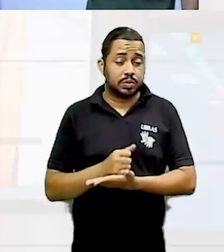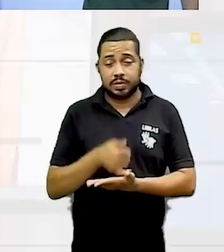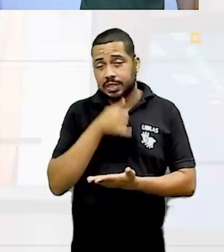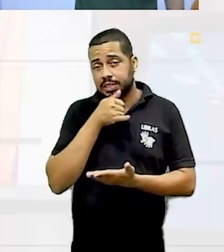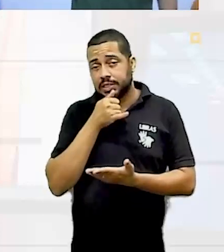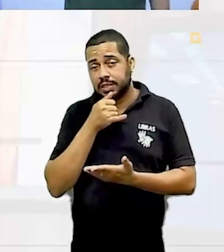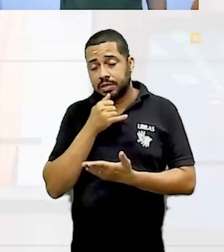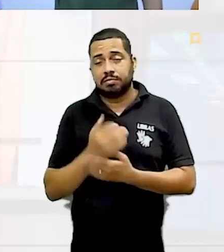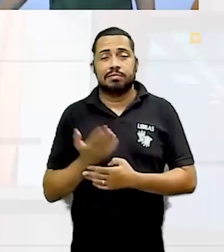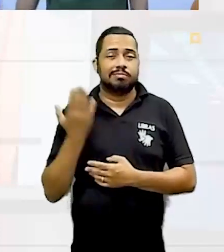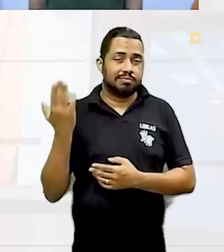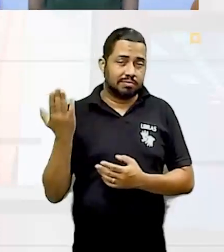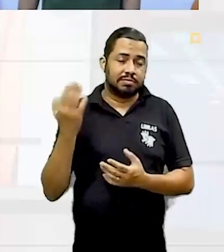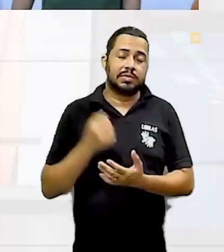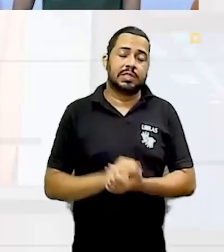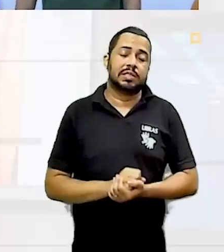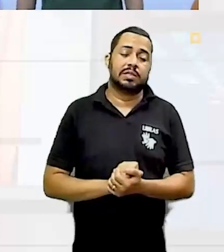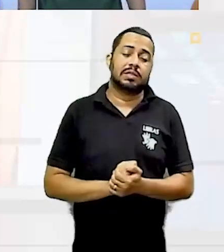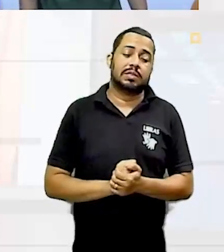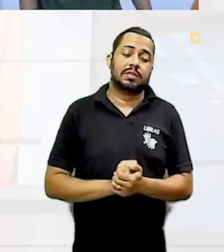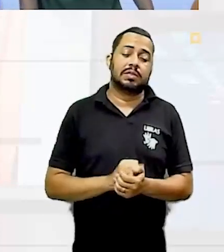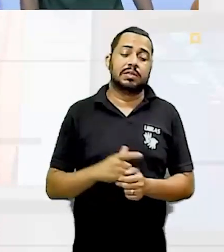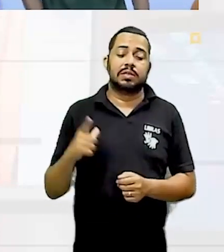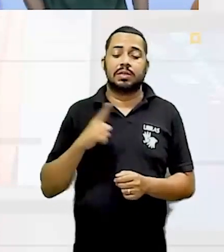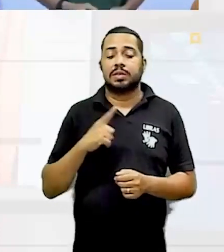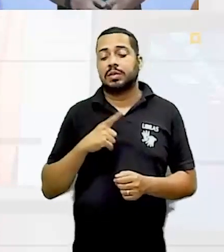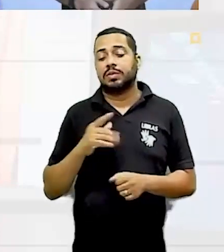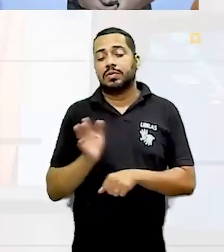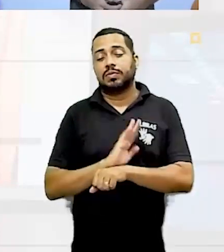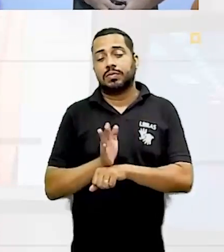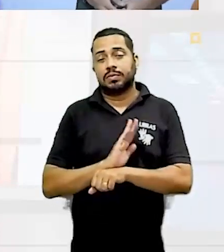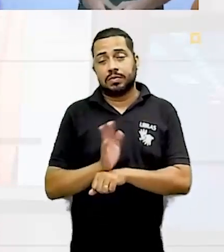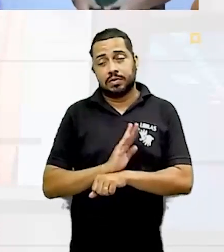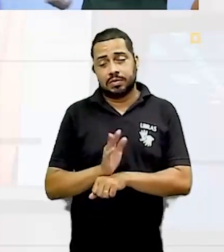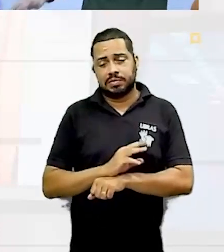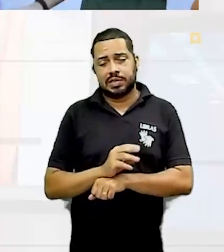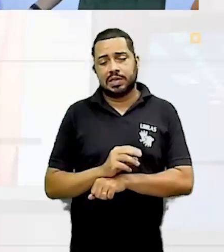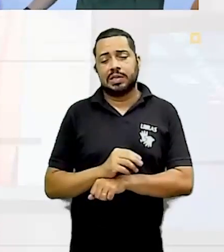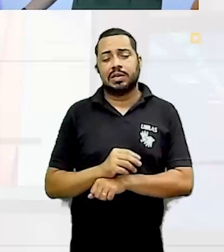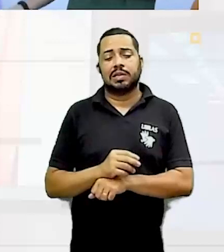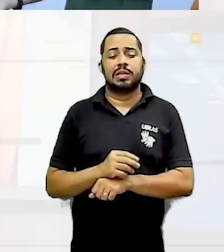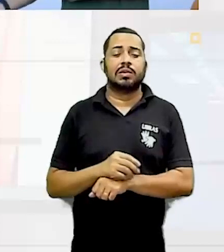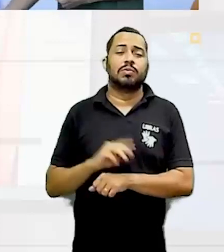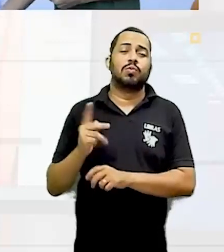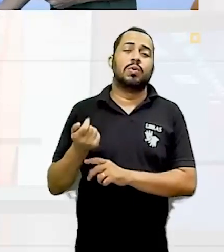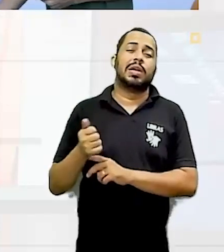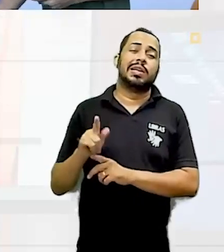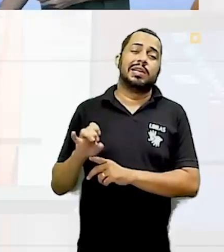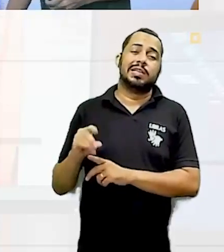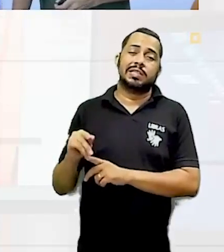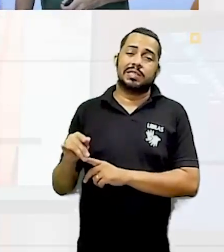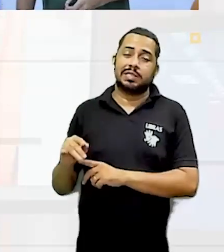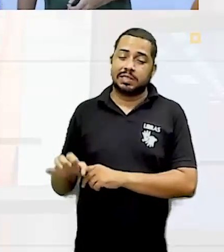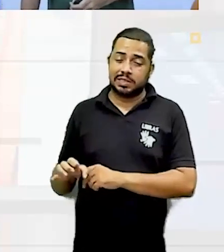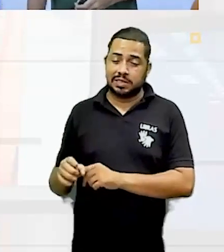eu trouxe a questão do filme do Wallace e Gromit, é um filme um pouquinho antigo, que é feito totalmente stop